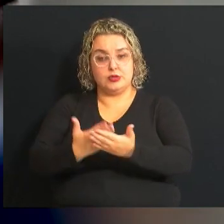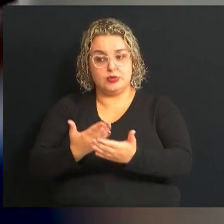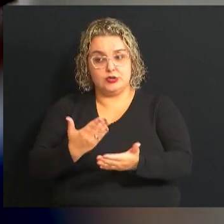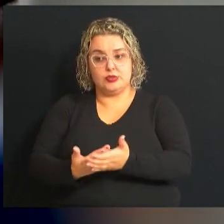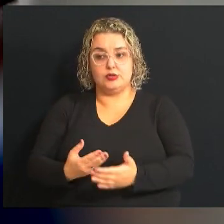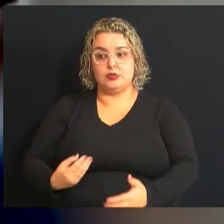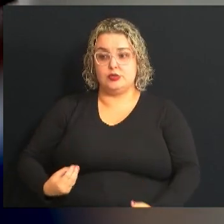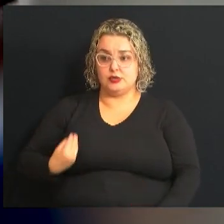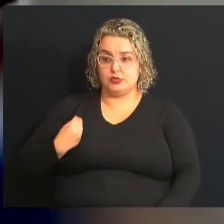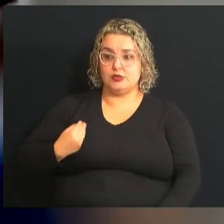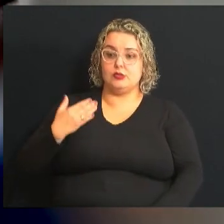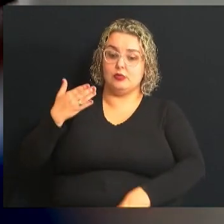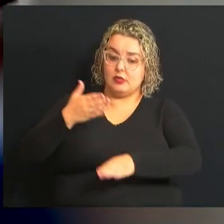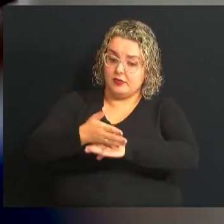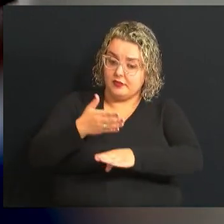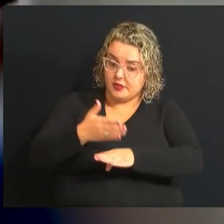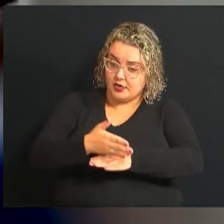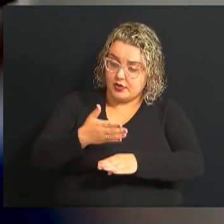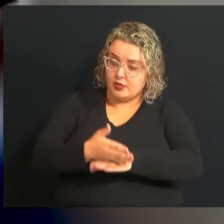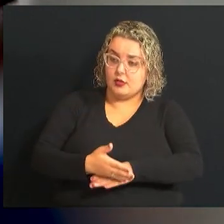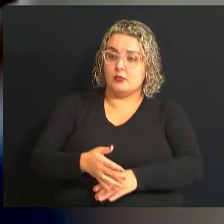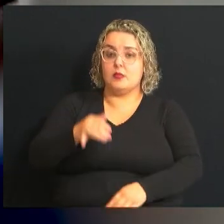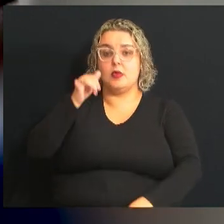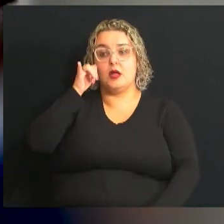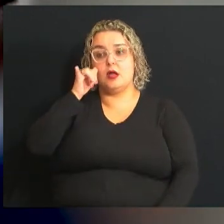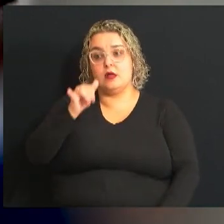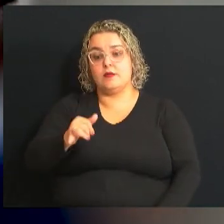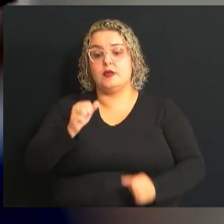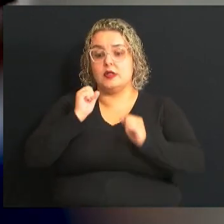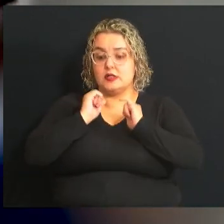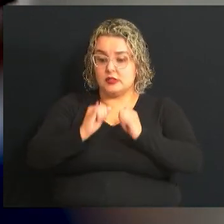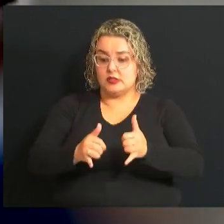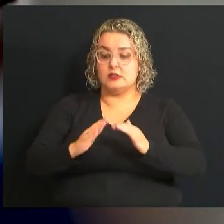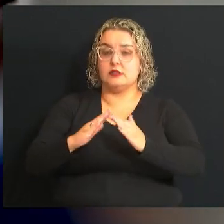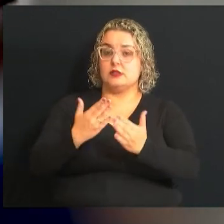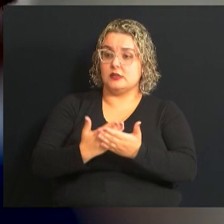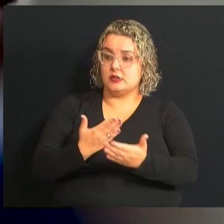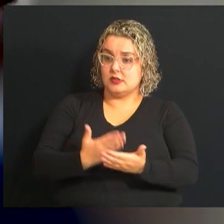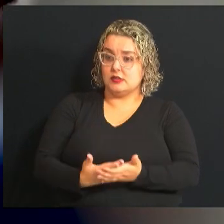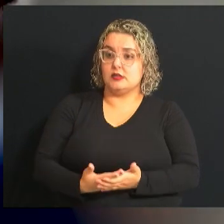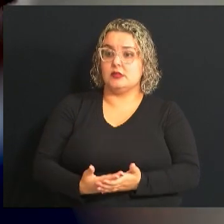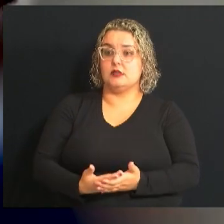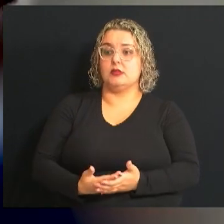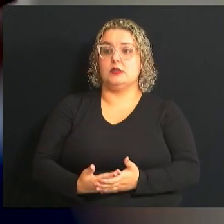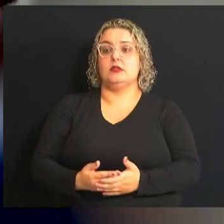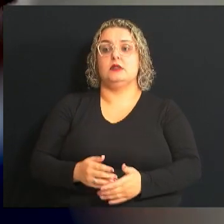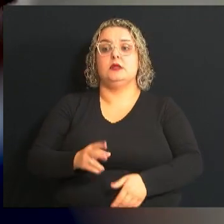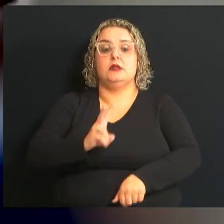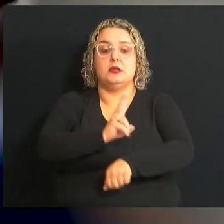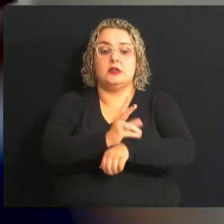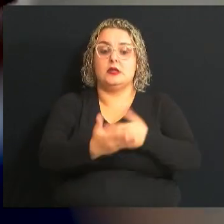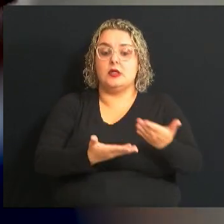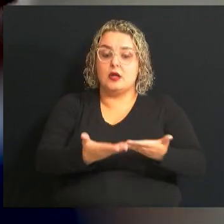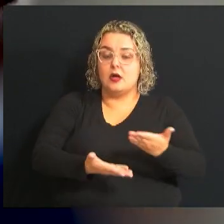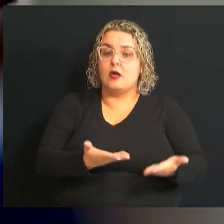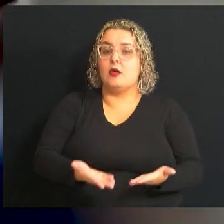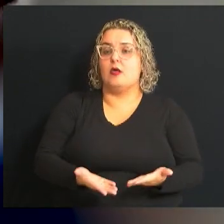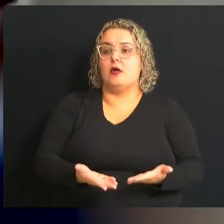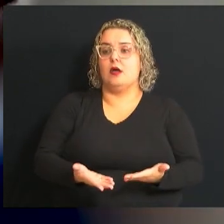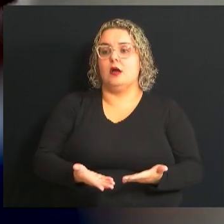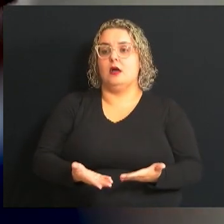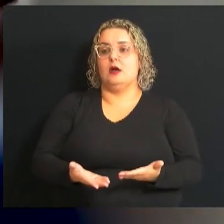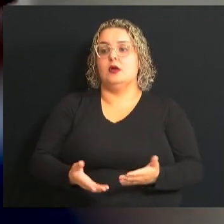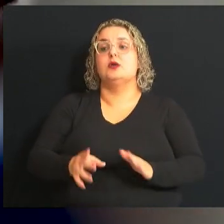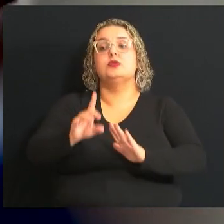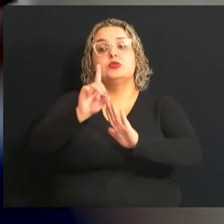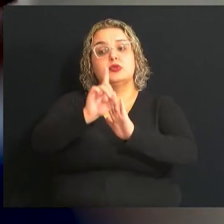escolar, frequência, para evitar a evasão escolar, a questão da guarda, da regulamentação da guarda, a questão dos